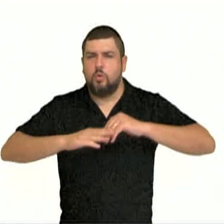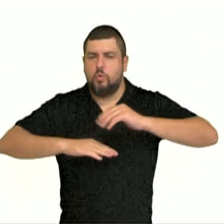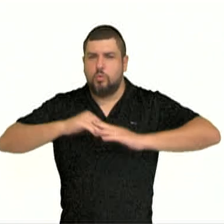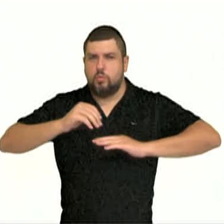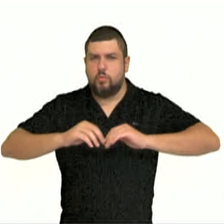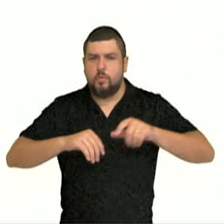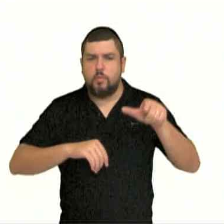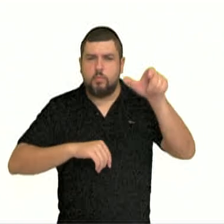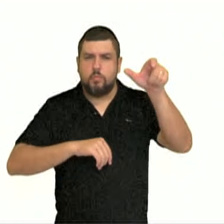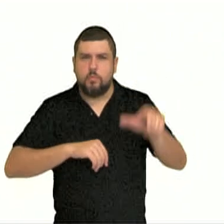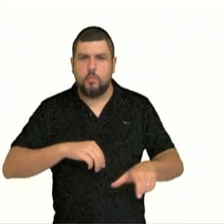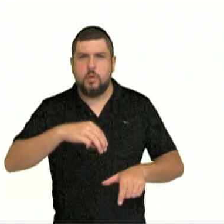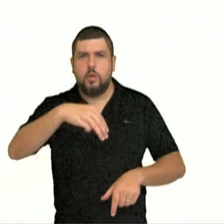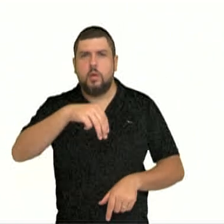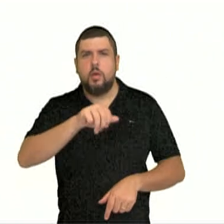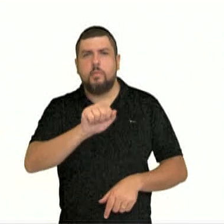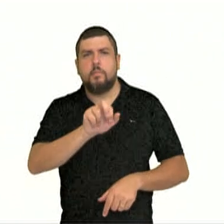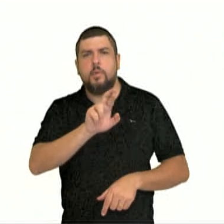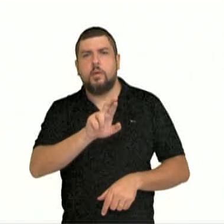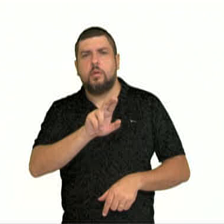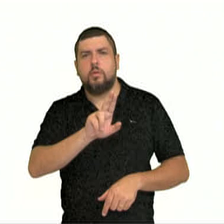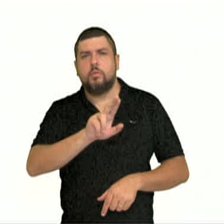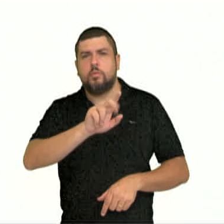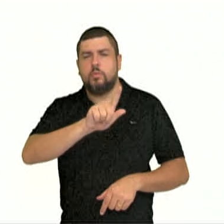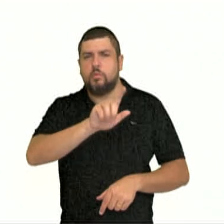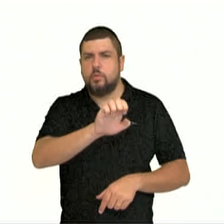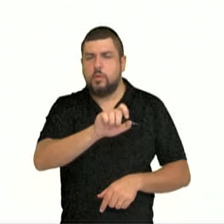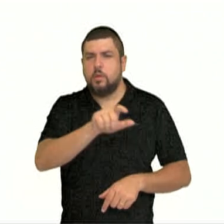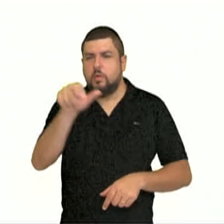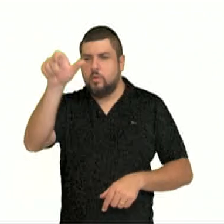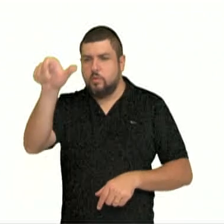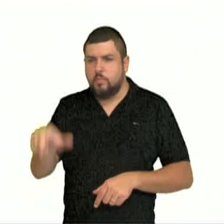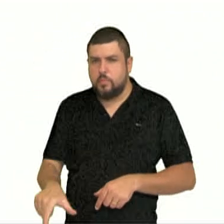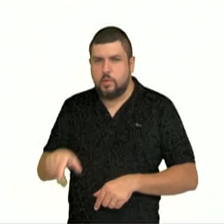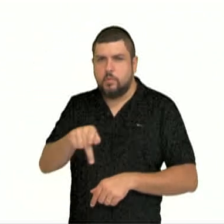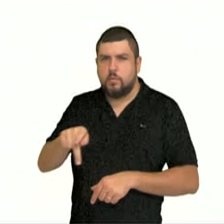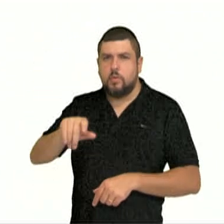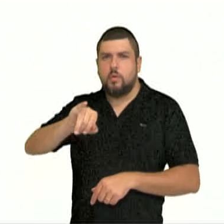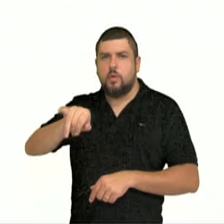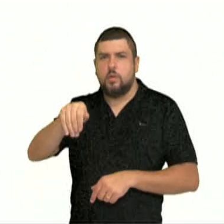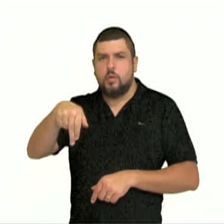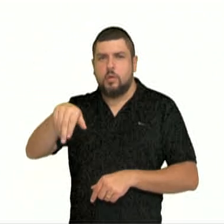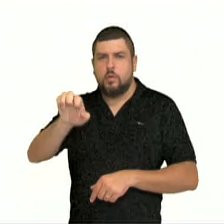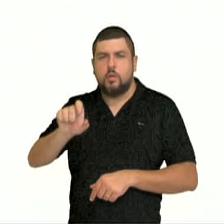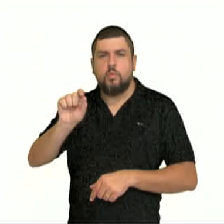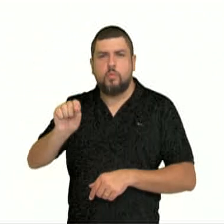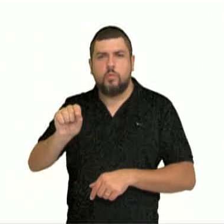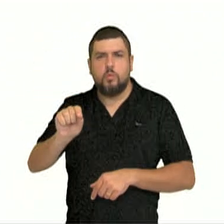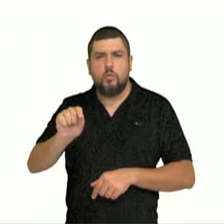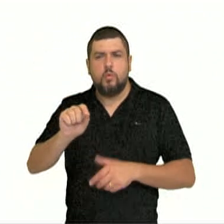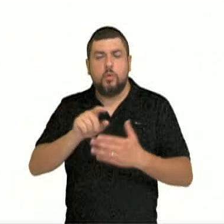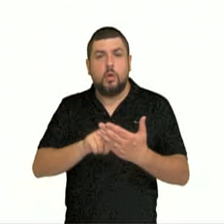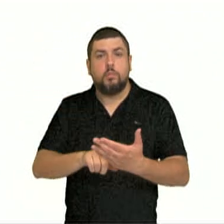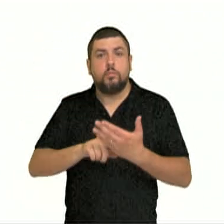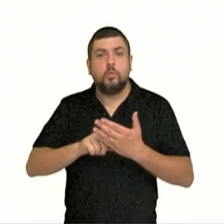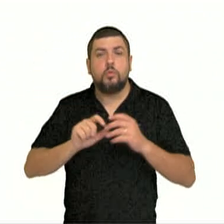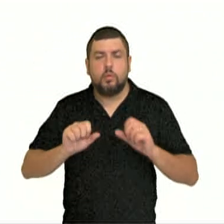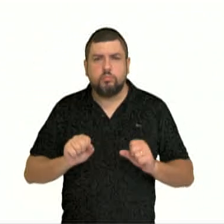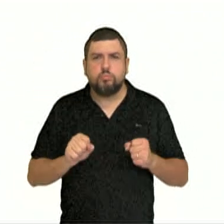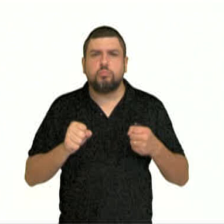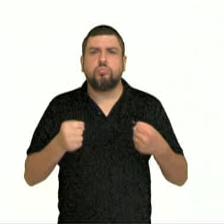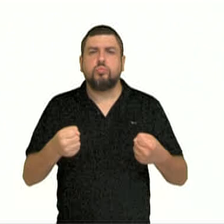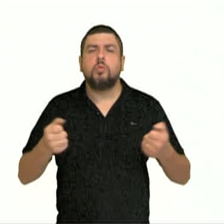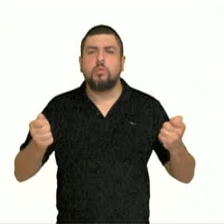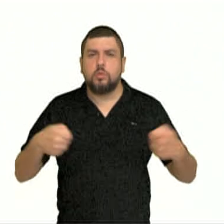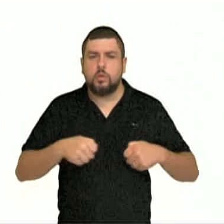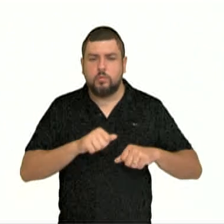professora Jane, colocam a determinação como base para superar mudanças e apontam a educação como